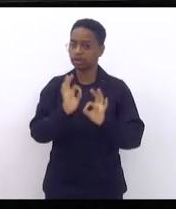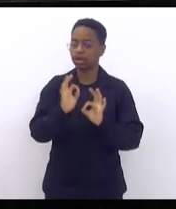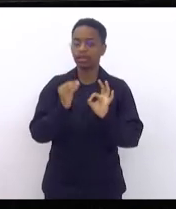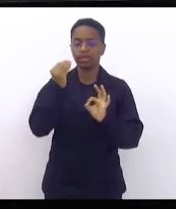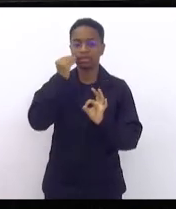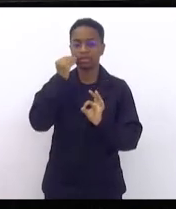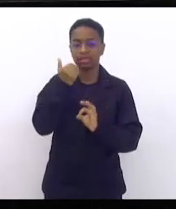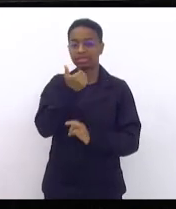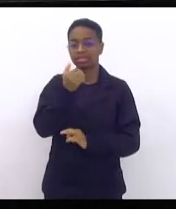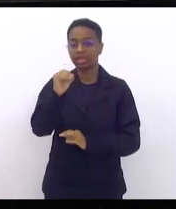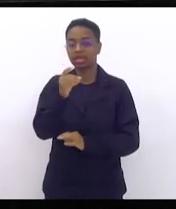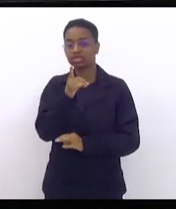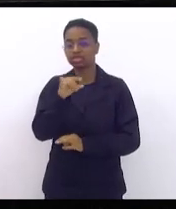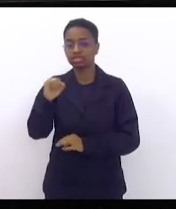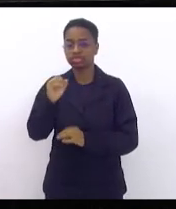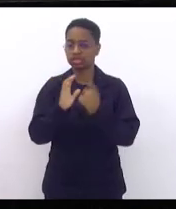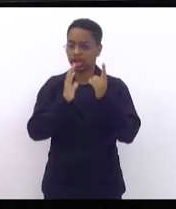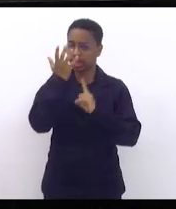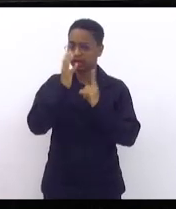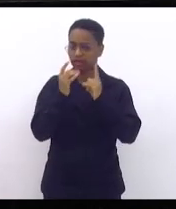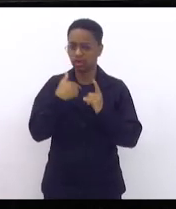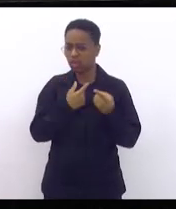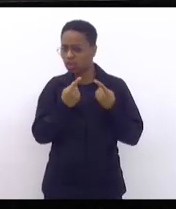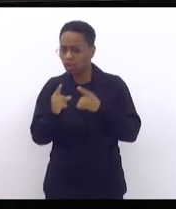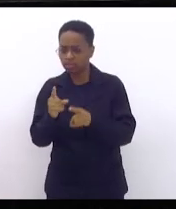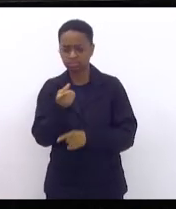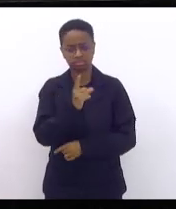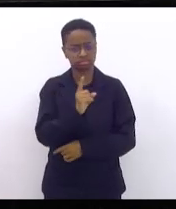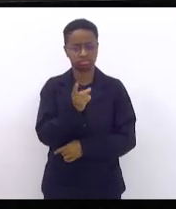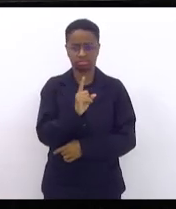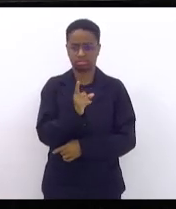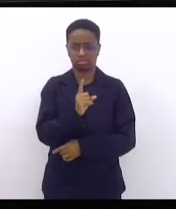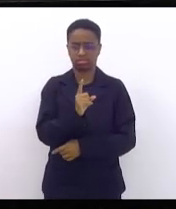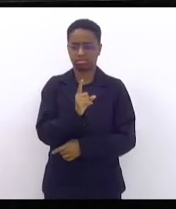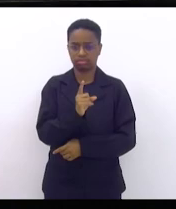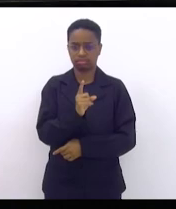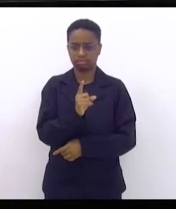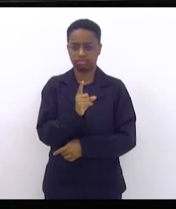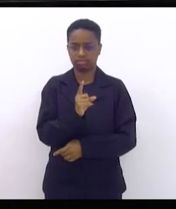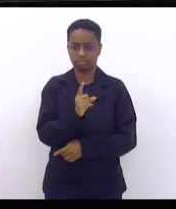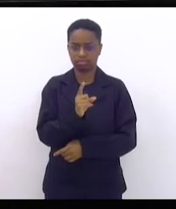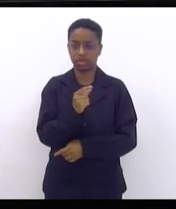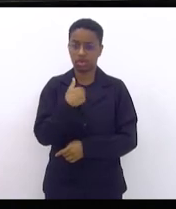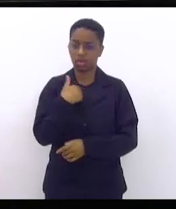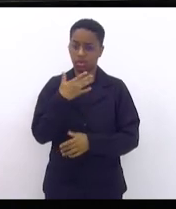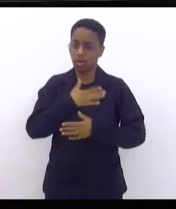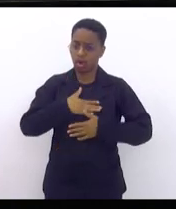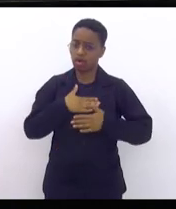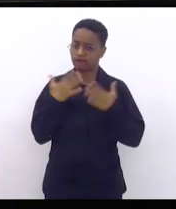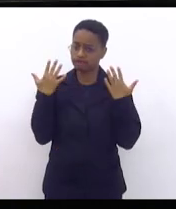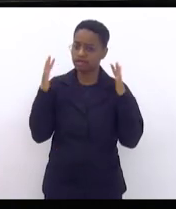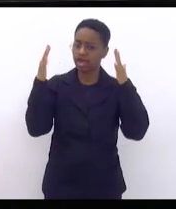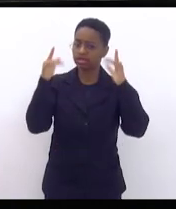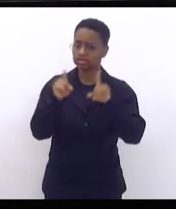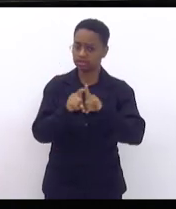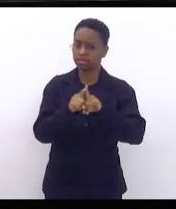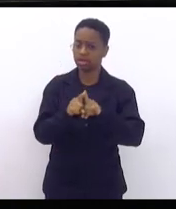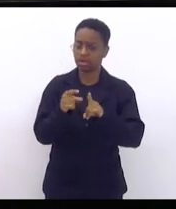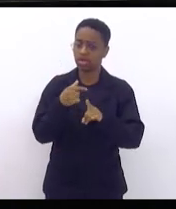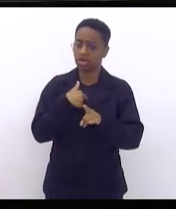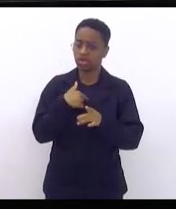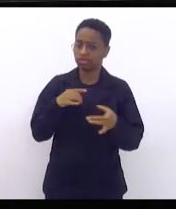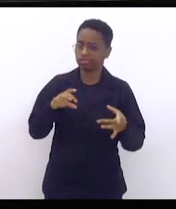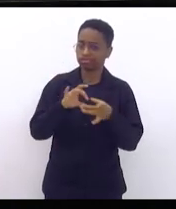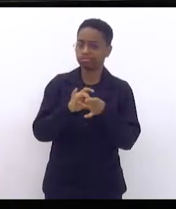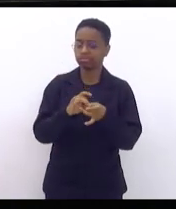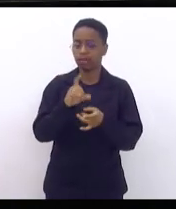em 10 dias de carnaval eu não tenho nada contra eu sou festeiro também sou bem remédio da Portela